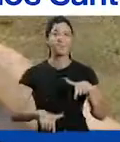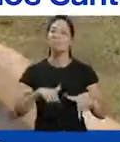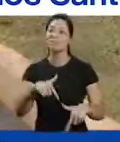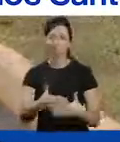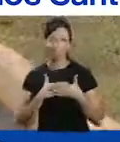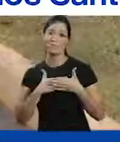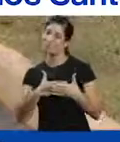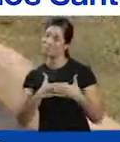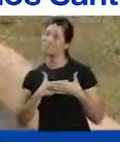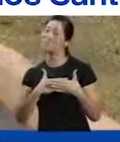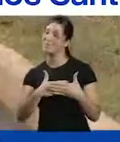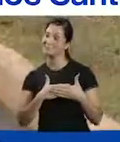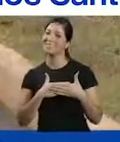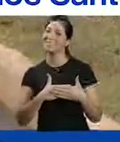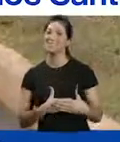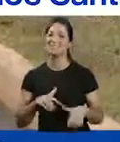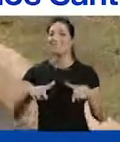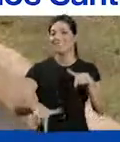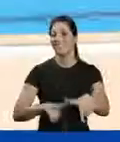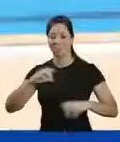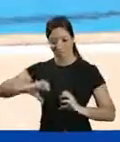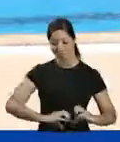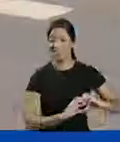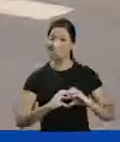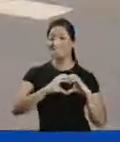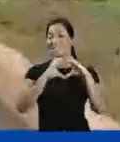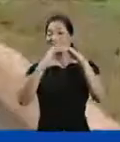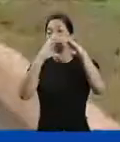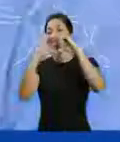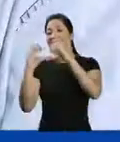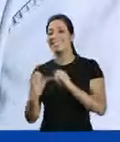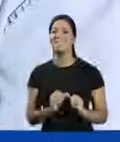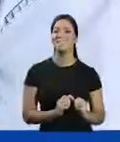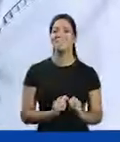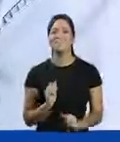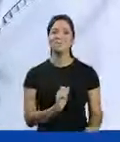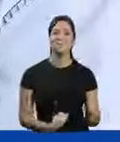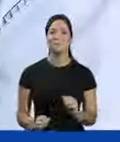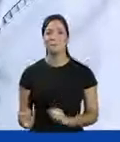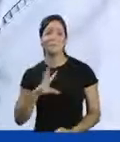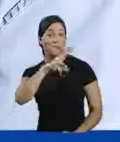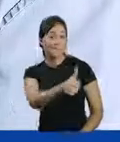leão o Telmo faz uma com coração passou coração